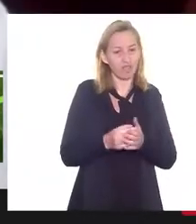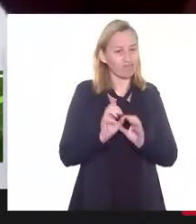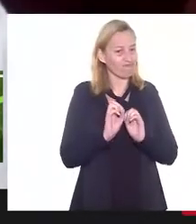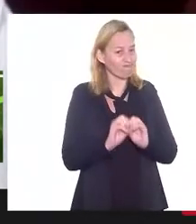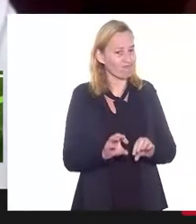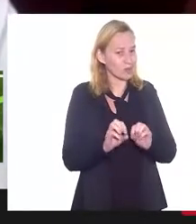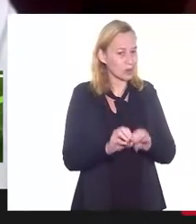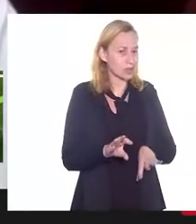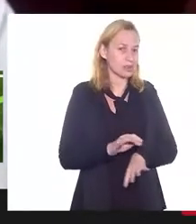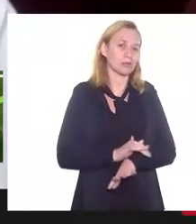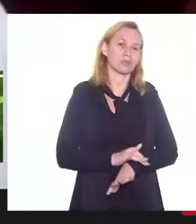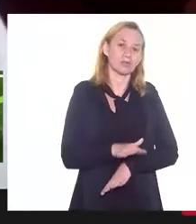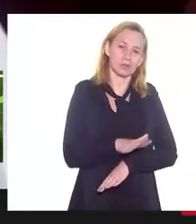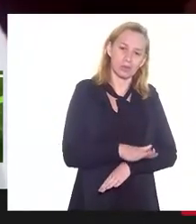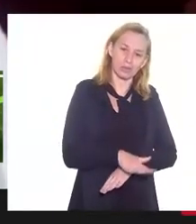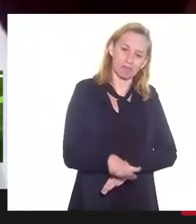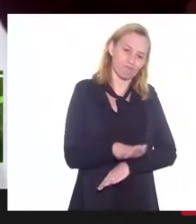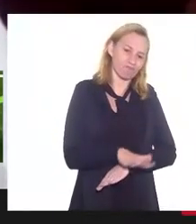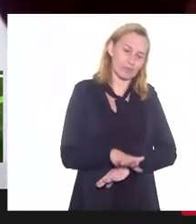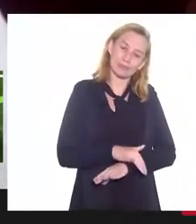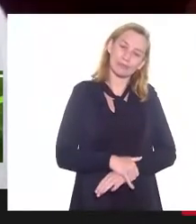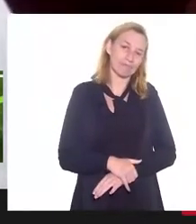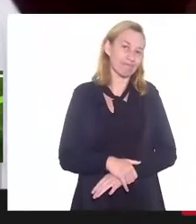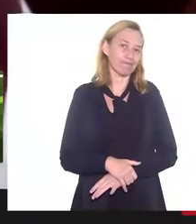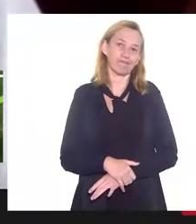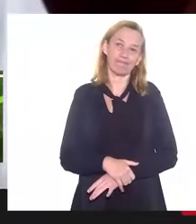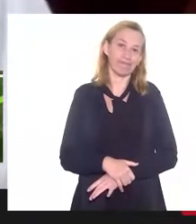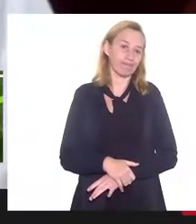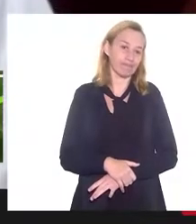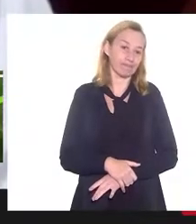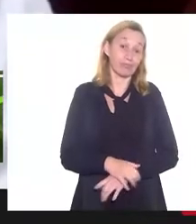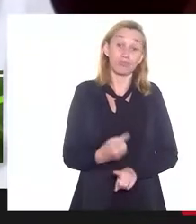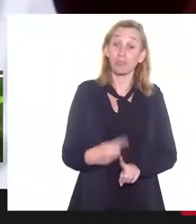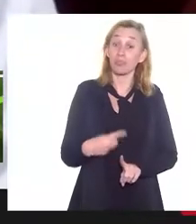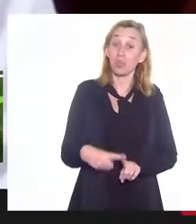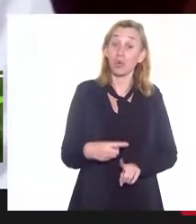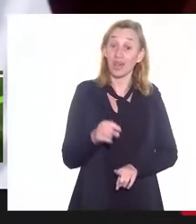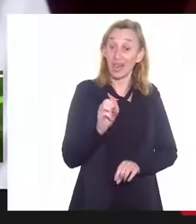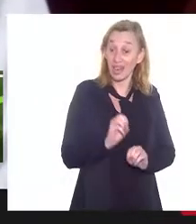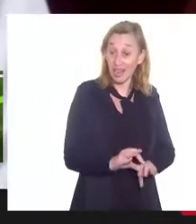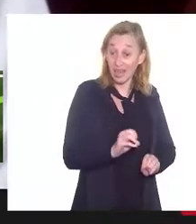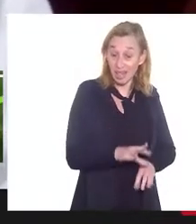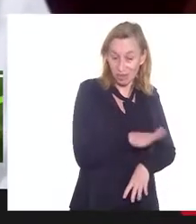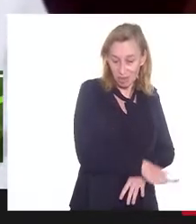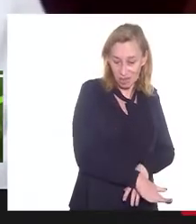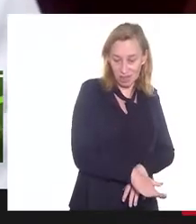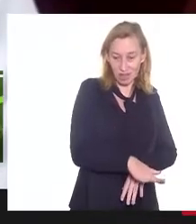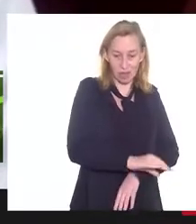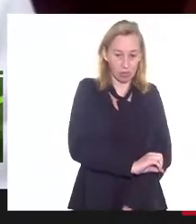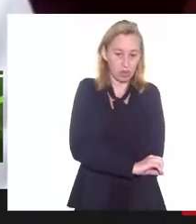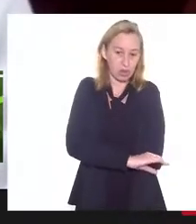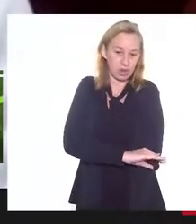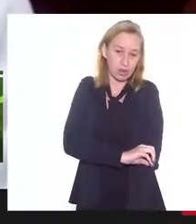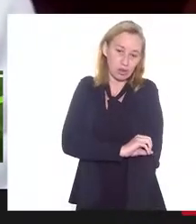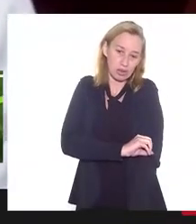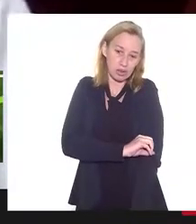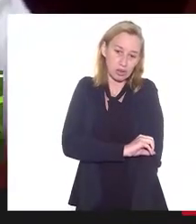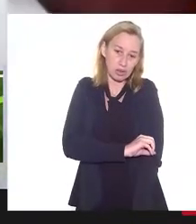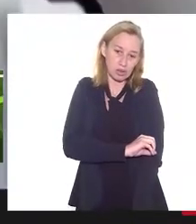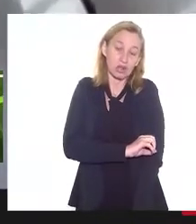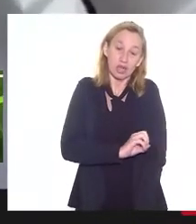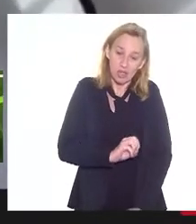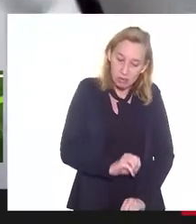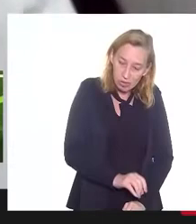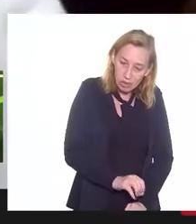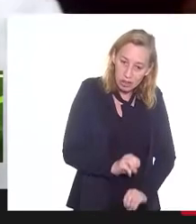ensino confissional. Porque é na educação primária, é no ensino fundamental que